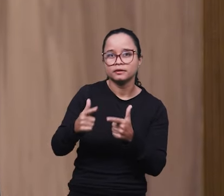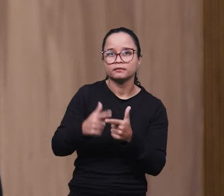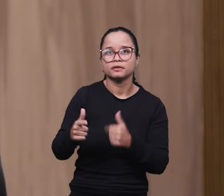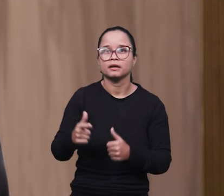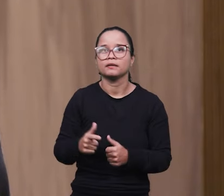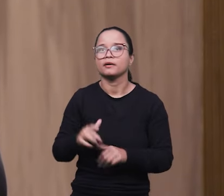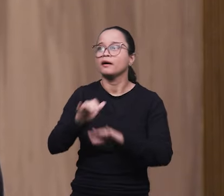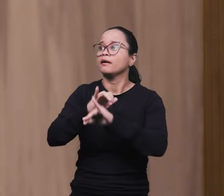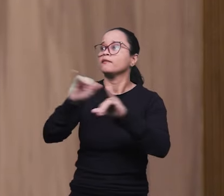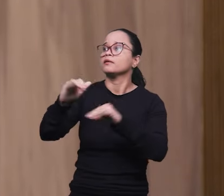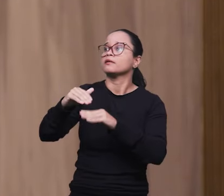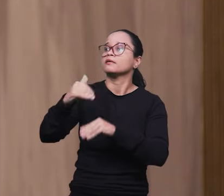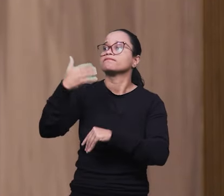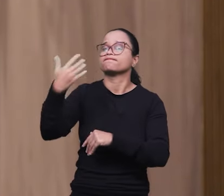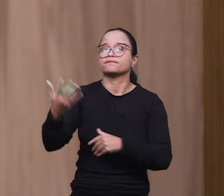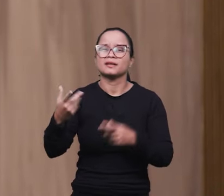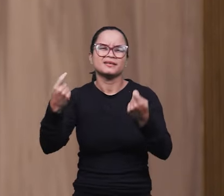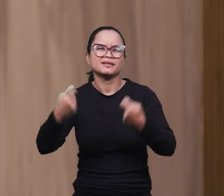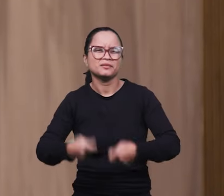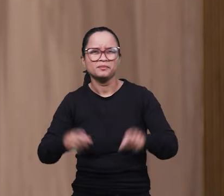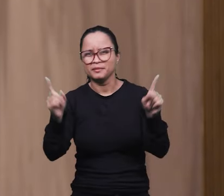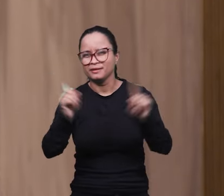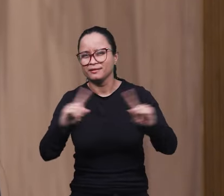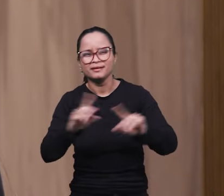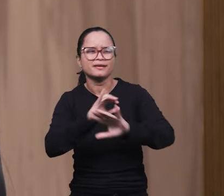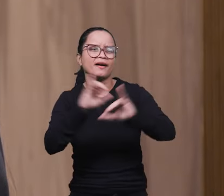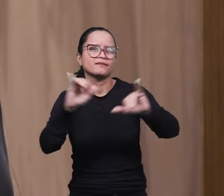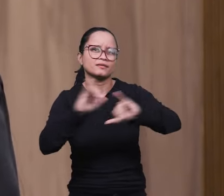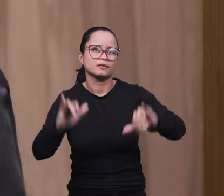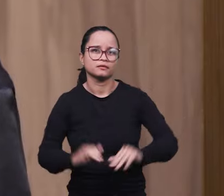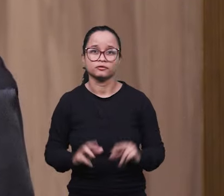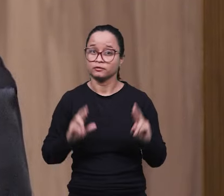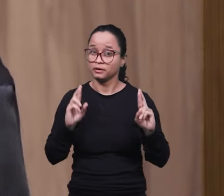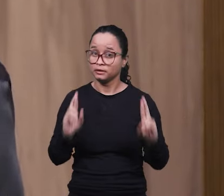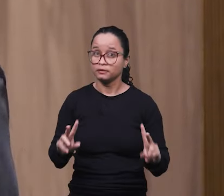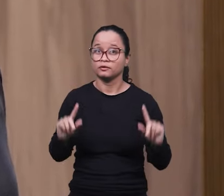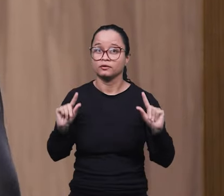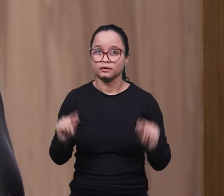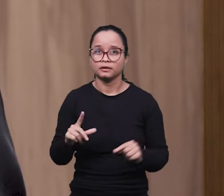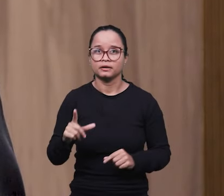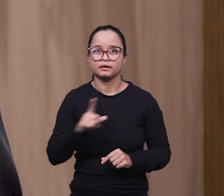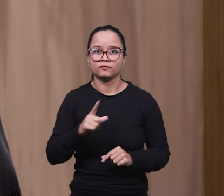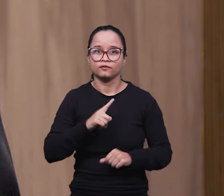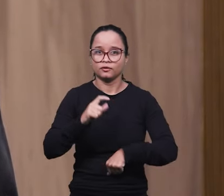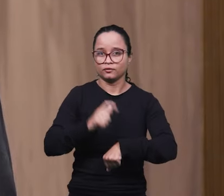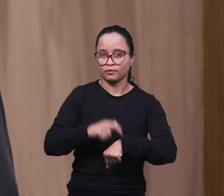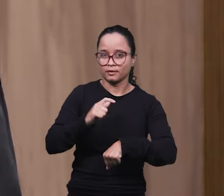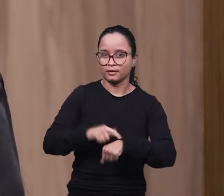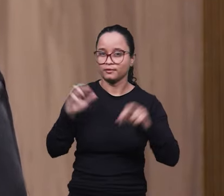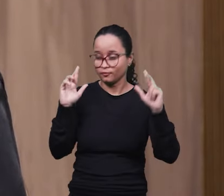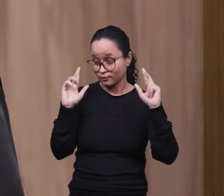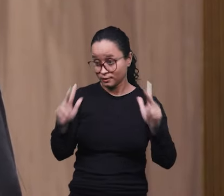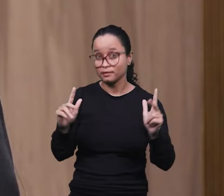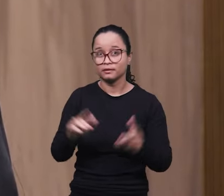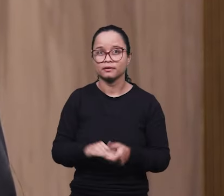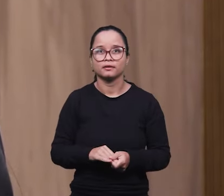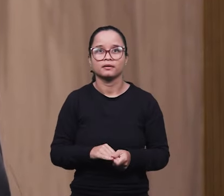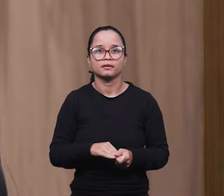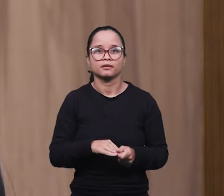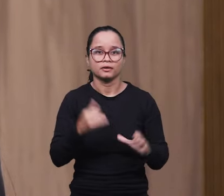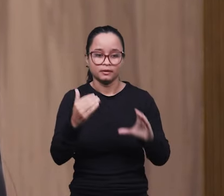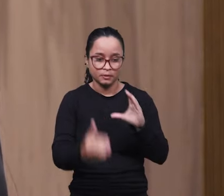né não se fazia necessário isso pelo contrário tinha o fuso horário muitas vezes quando ela